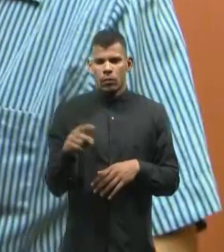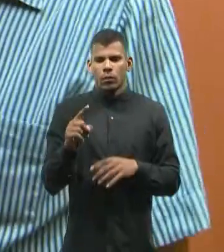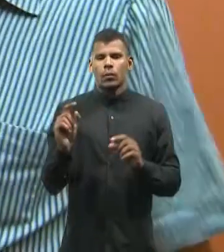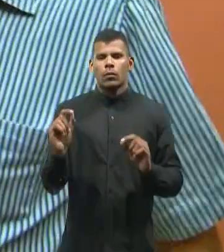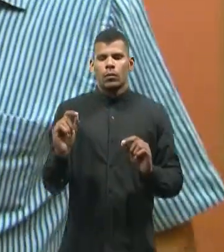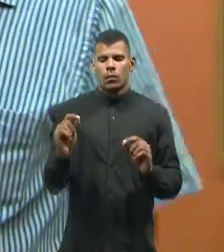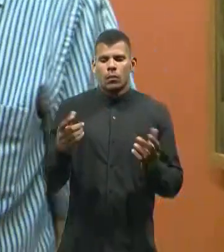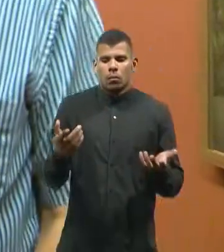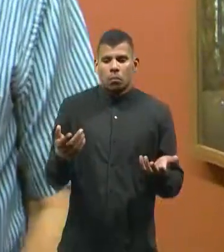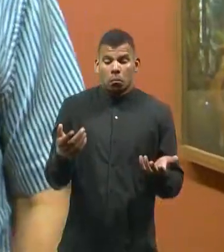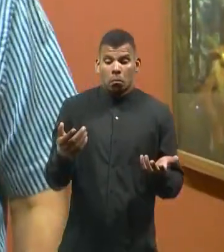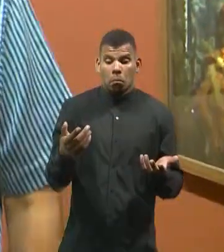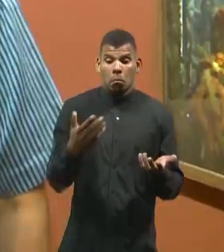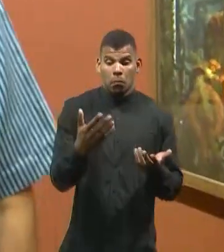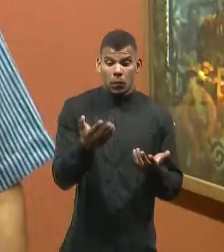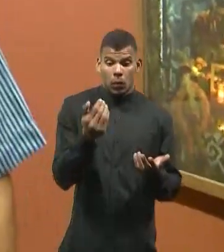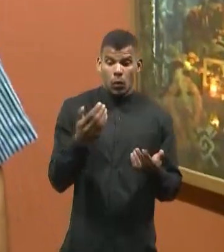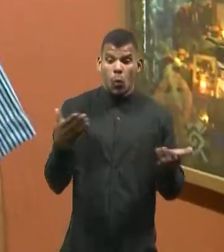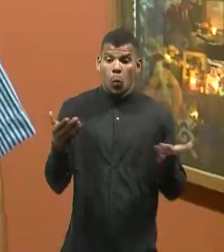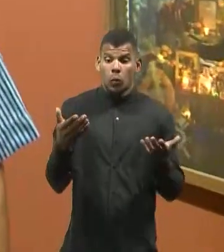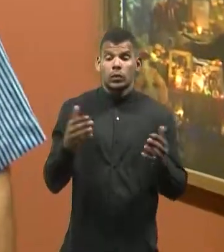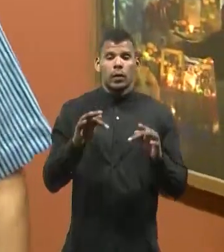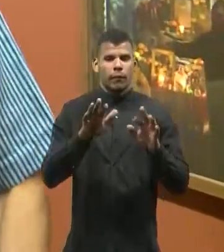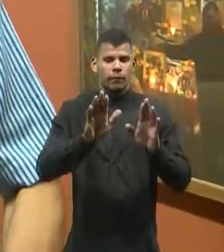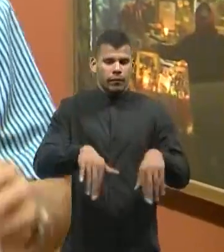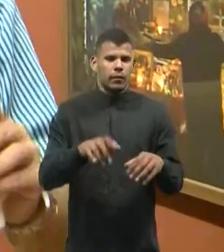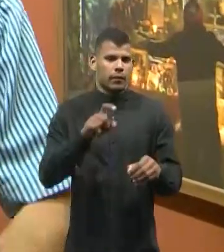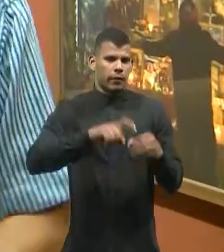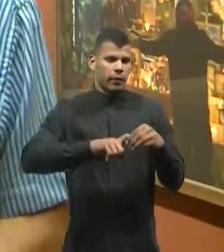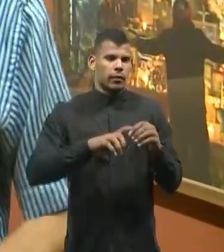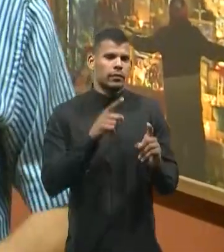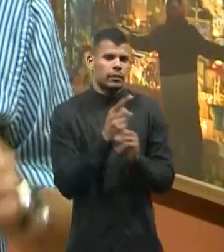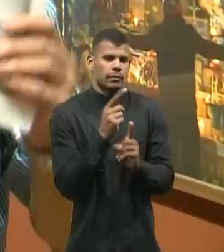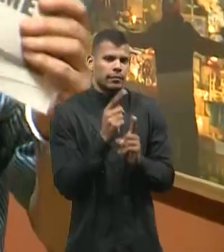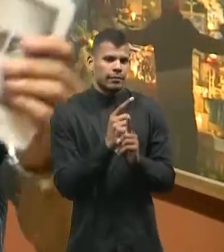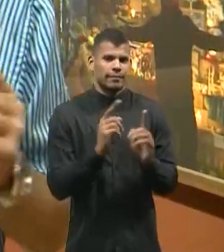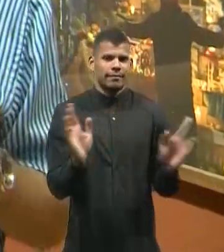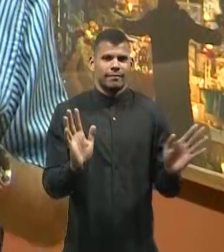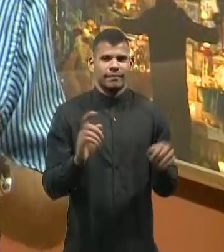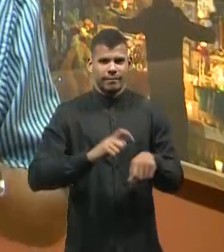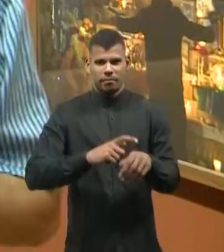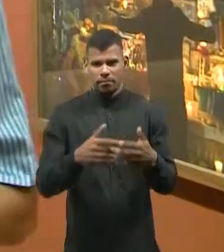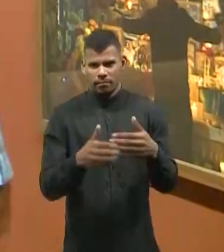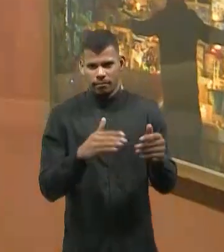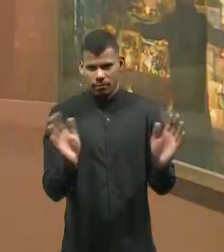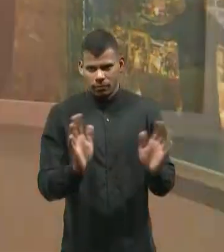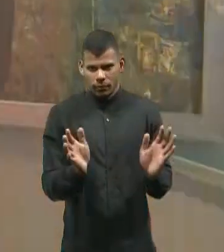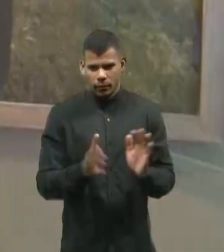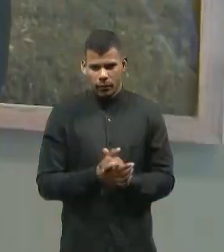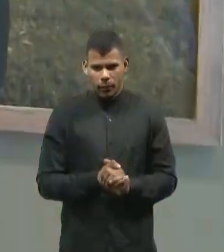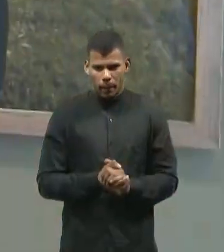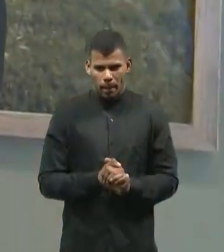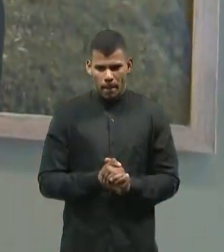Ok. Obrigado. E o Sigma de hoje fica por aqui. A gente volta a se encontrar a qualquer momento. Até lá, então.